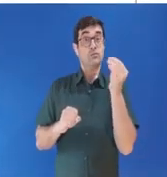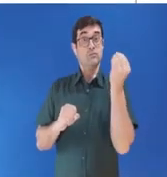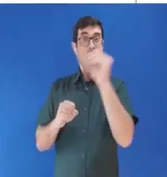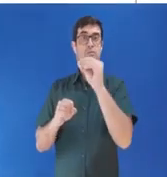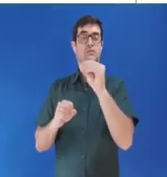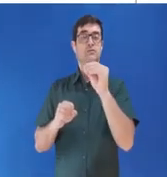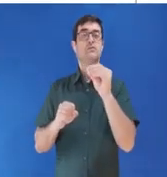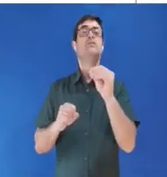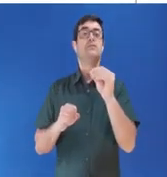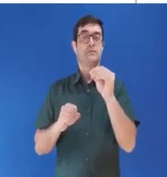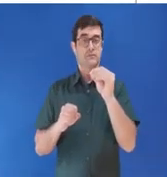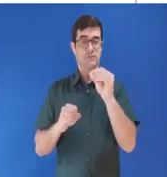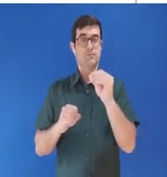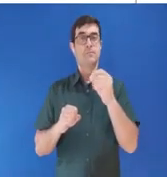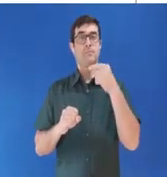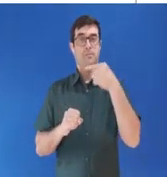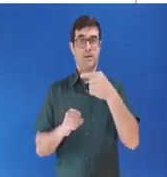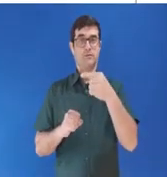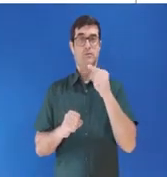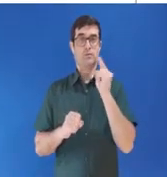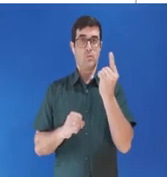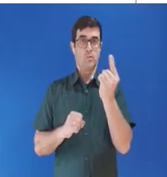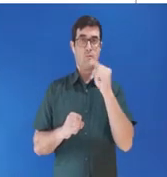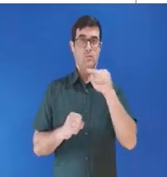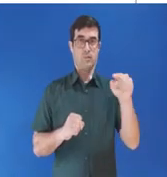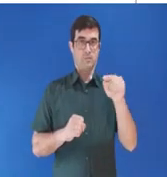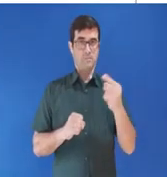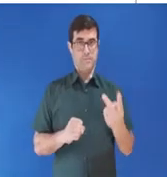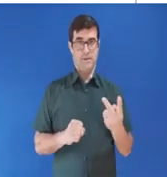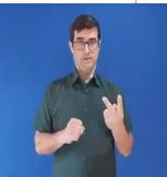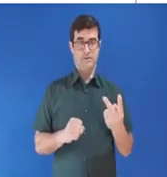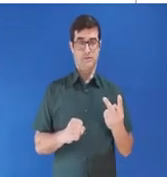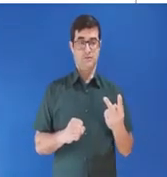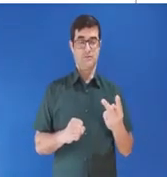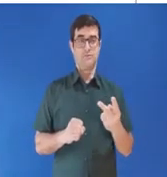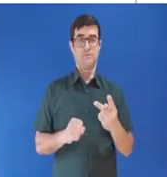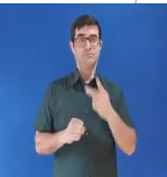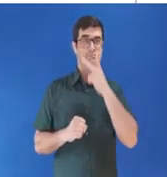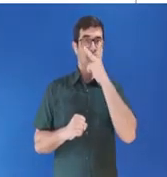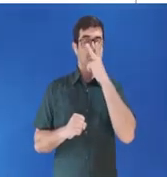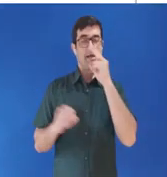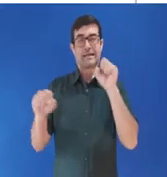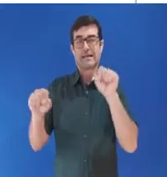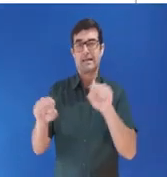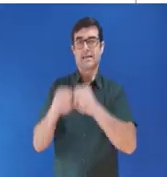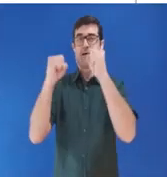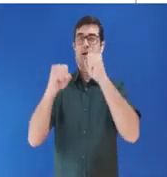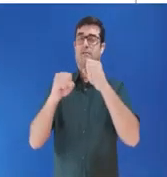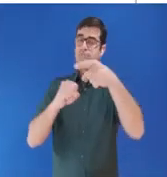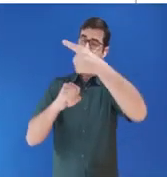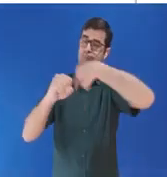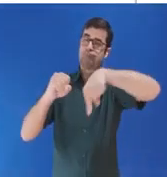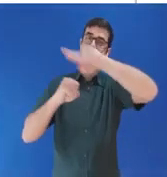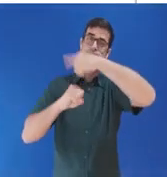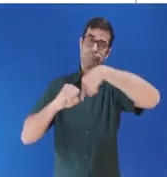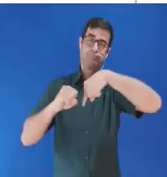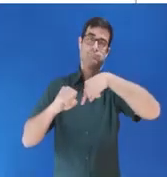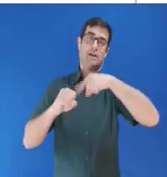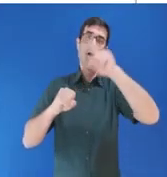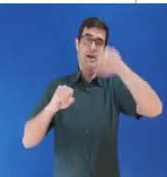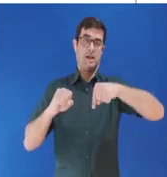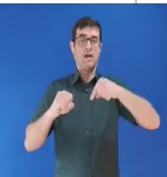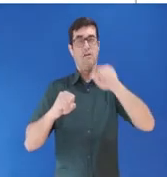Menos meio. Isso vai quebrar a simetria desses 5 orbitais, por isso que o valor é negativo. Ele não